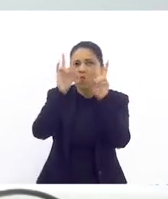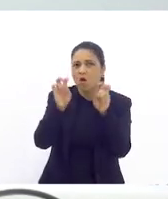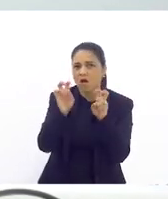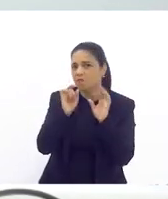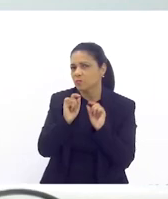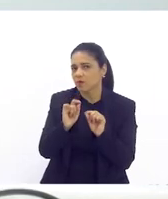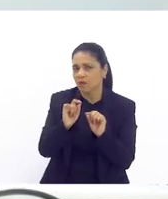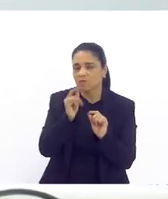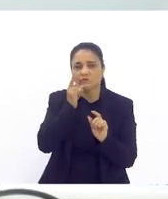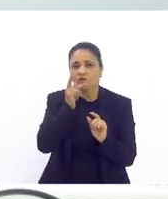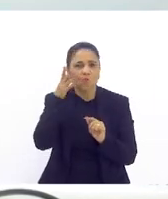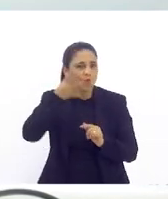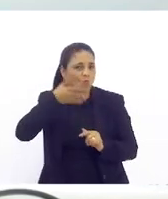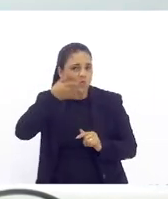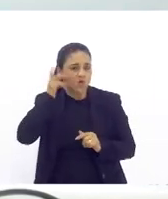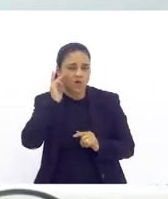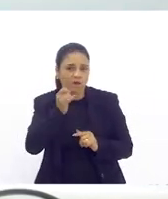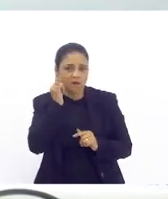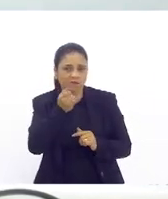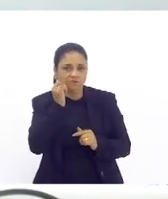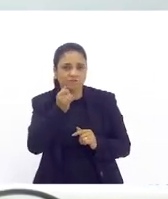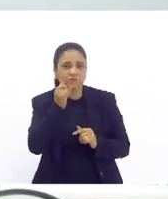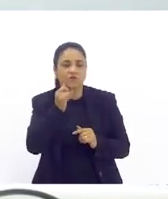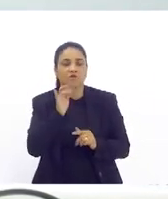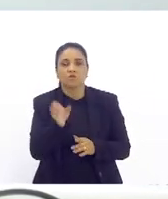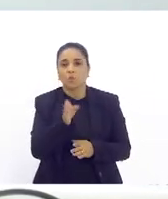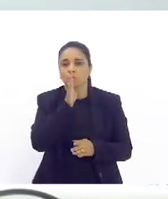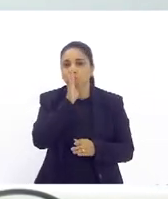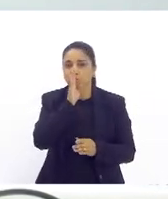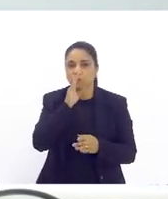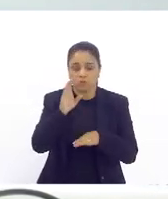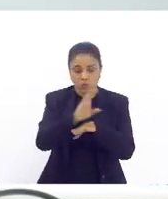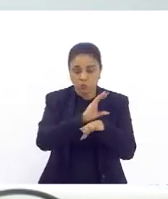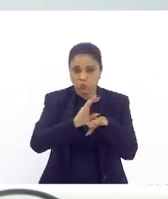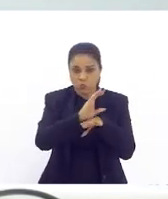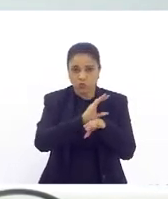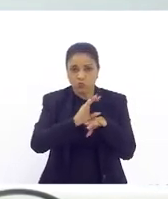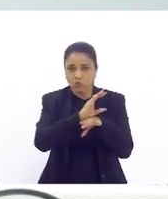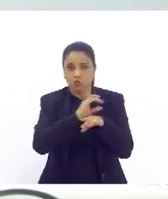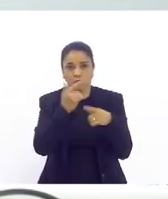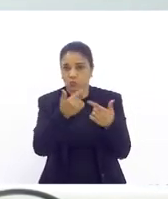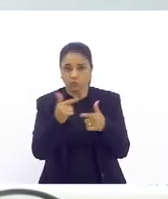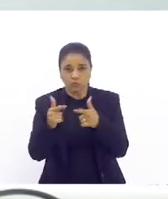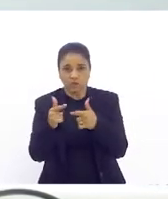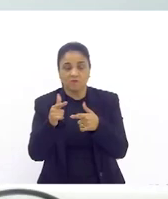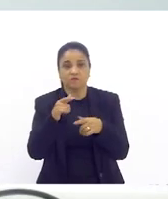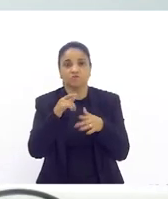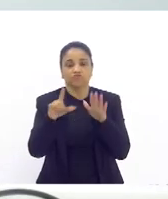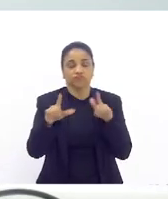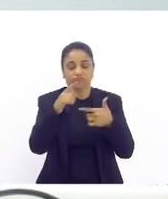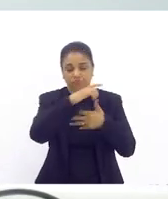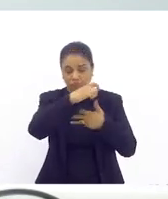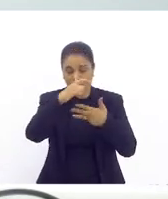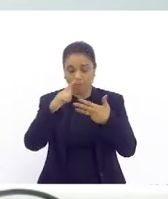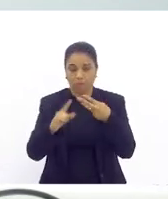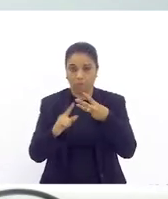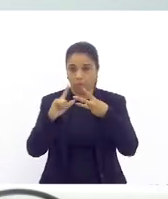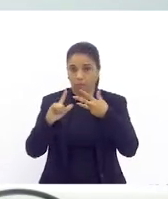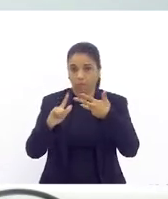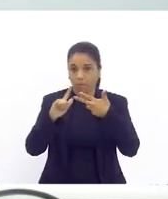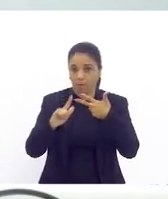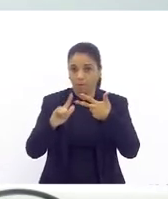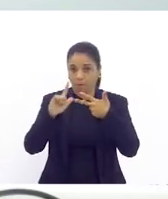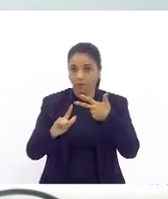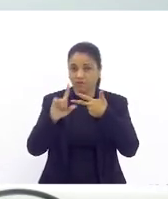essa questão foi judicializada essa missão ilegal Incondicional do Poder Executivo Estadual foi judicializada pelo Ministério Público